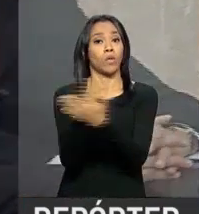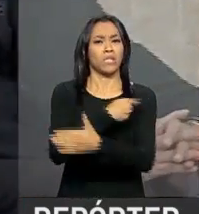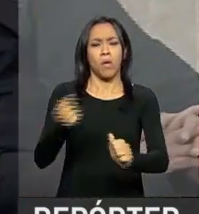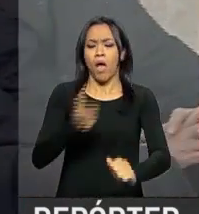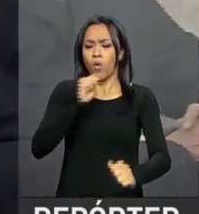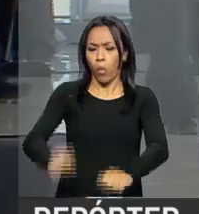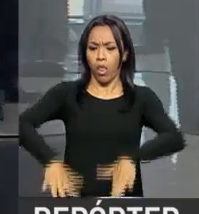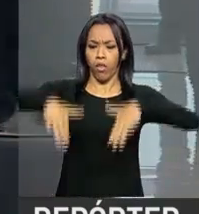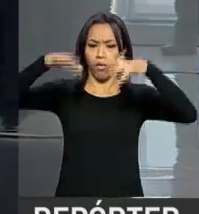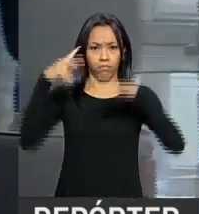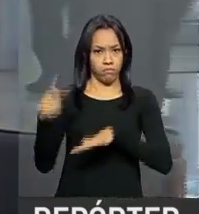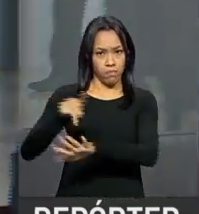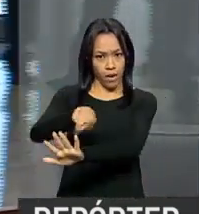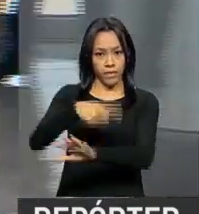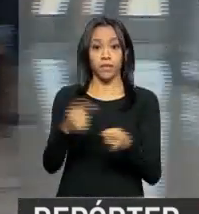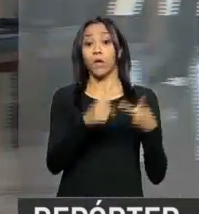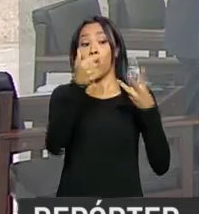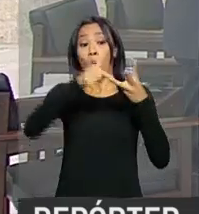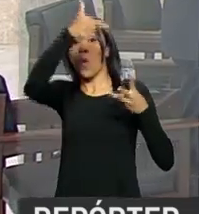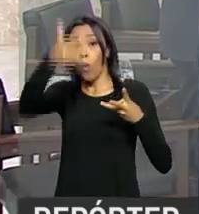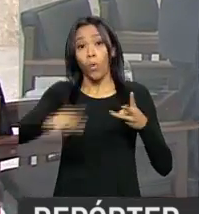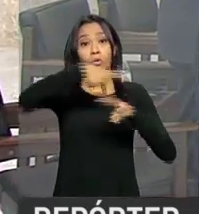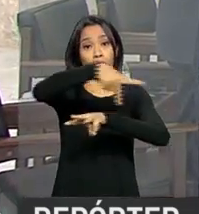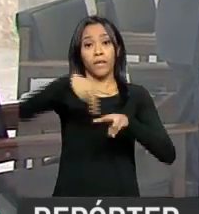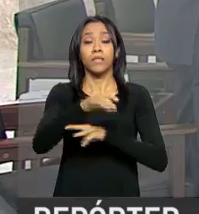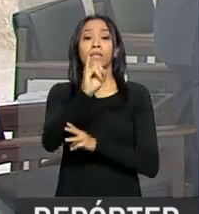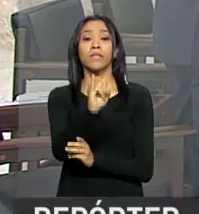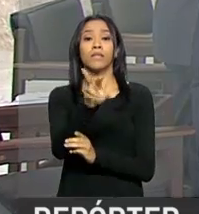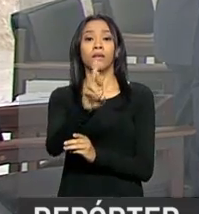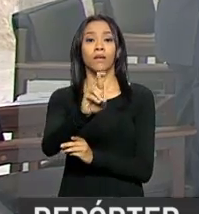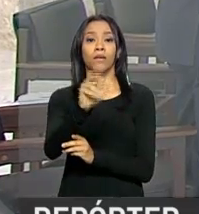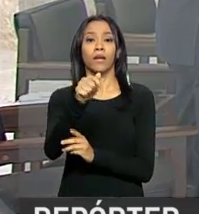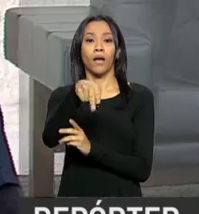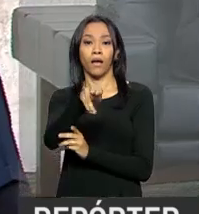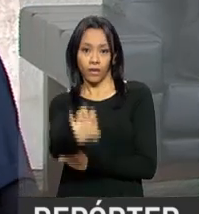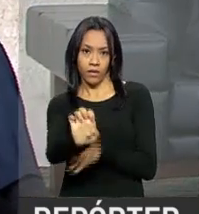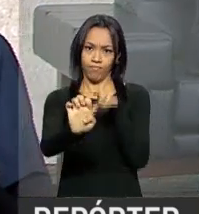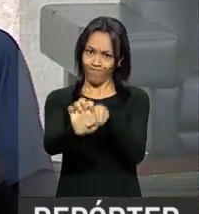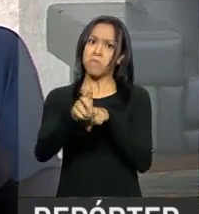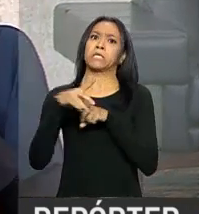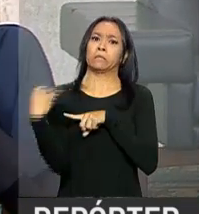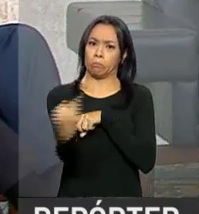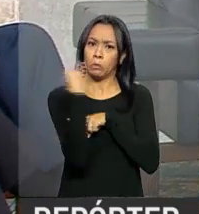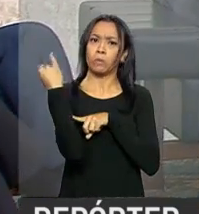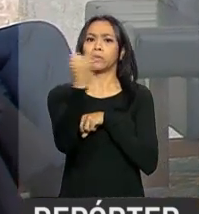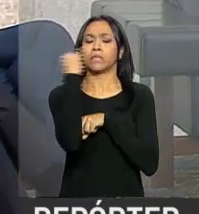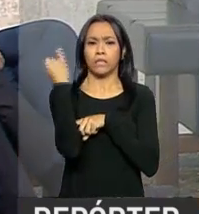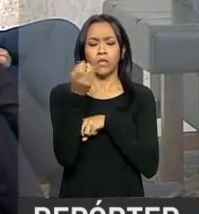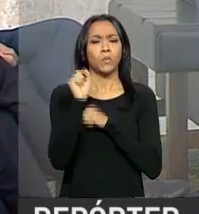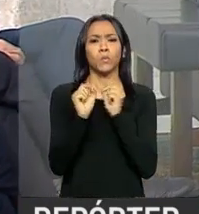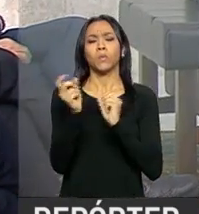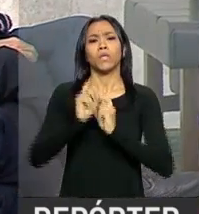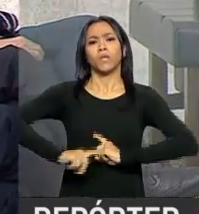assolaram o país. O embaixador do Iraque também entregou sua credencial a Michel Temer. O Iraque é um importante destino das